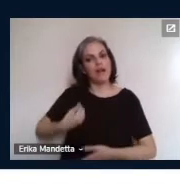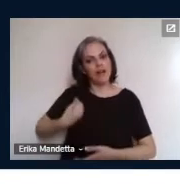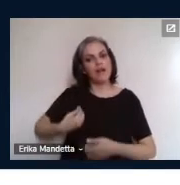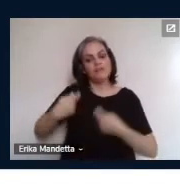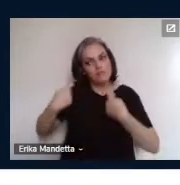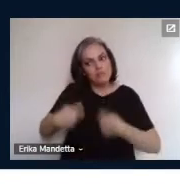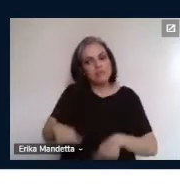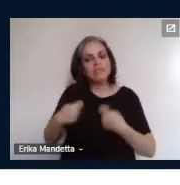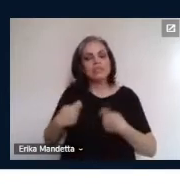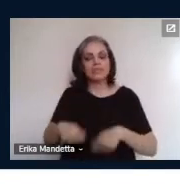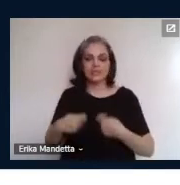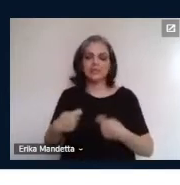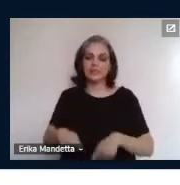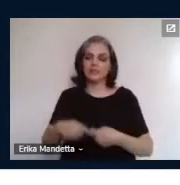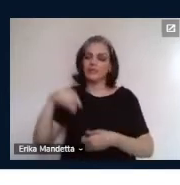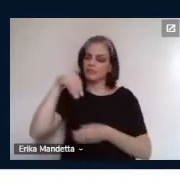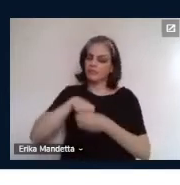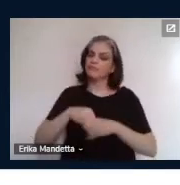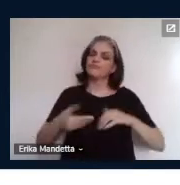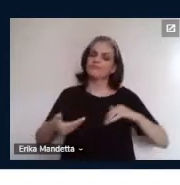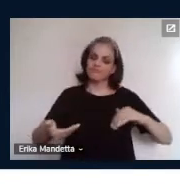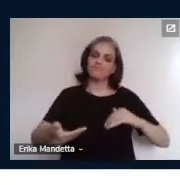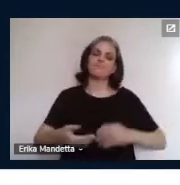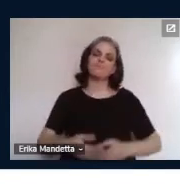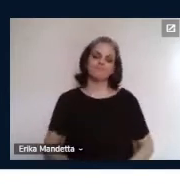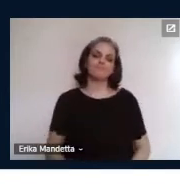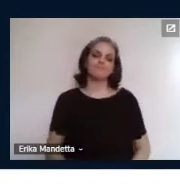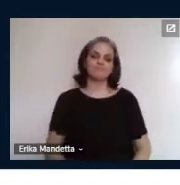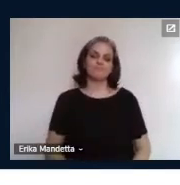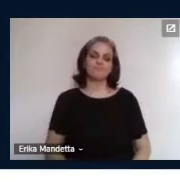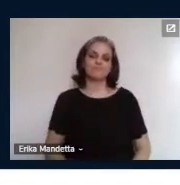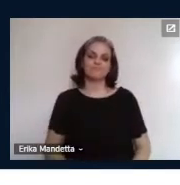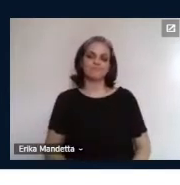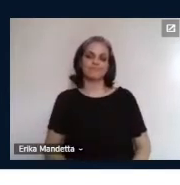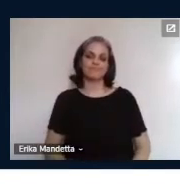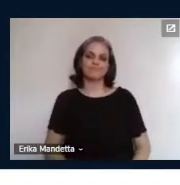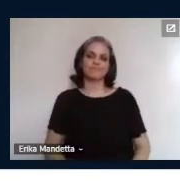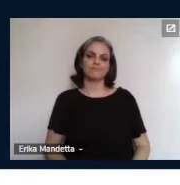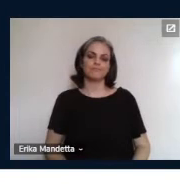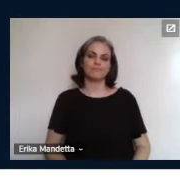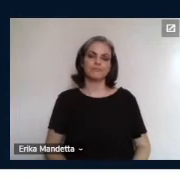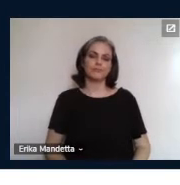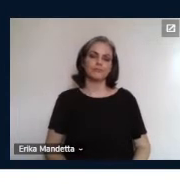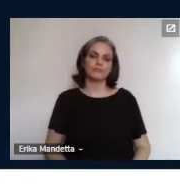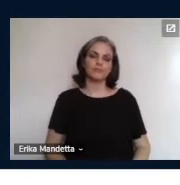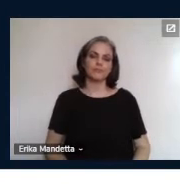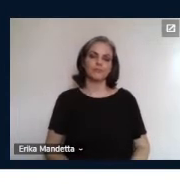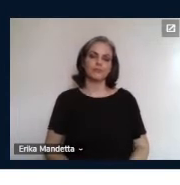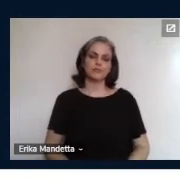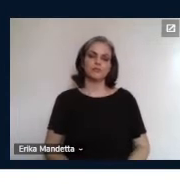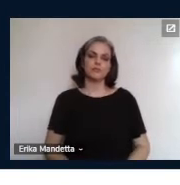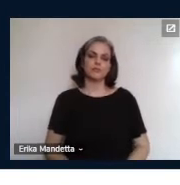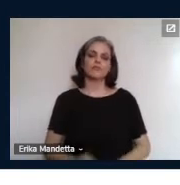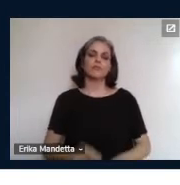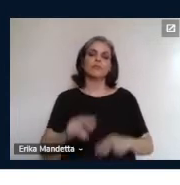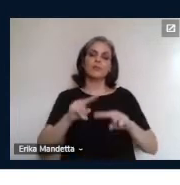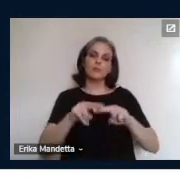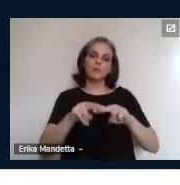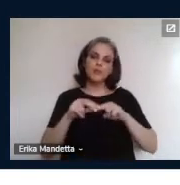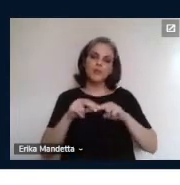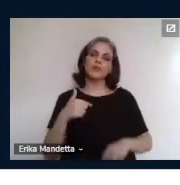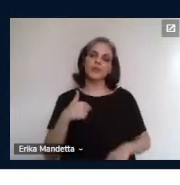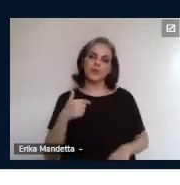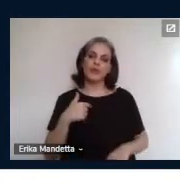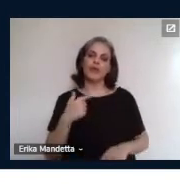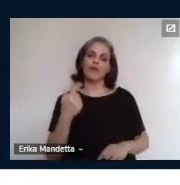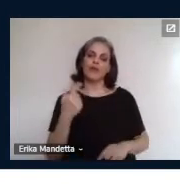necessária dentro do Congresso Nacional. então eu coloco aí no quadrinho,